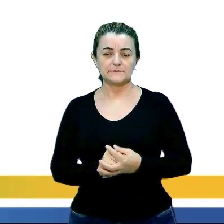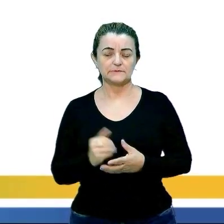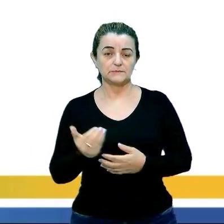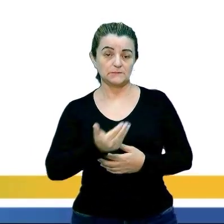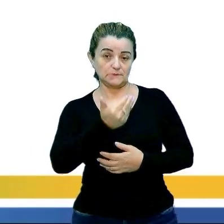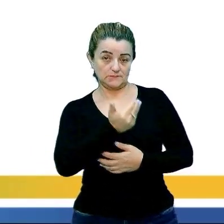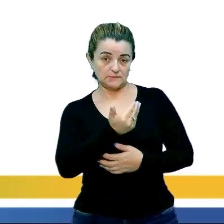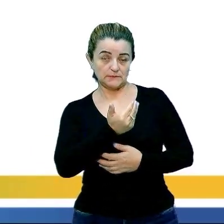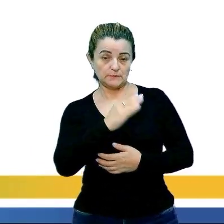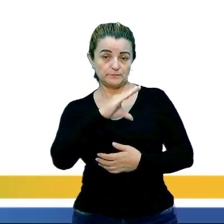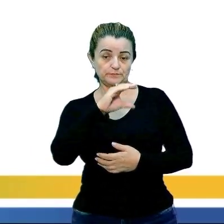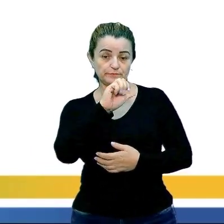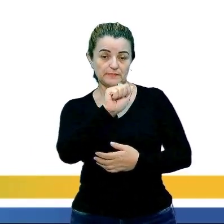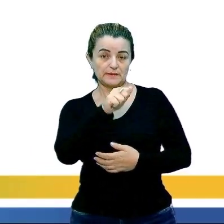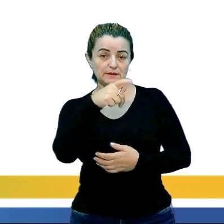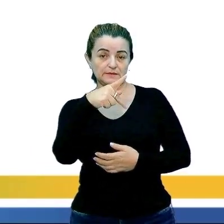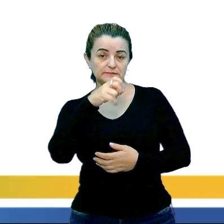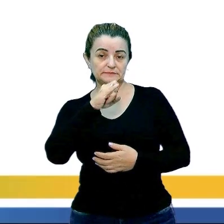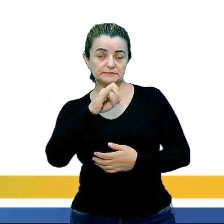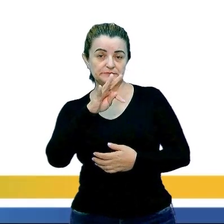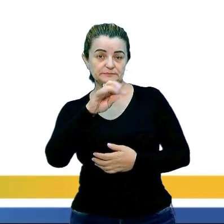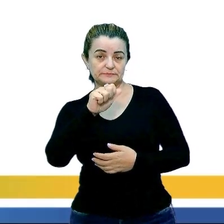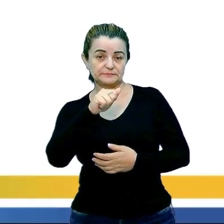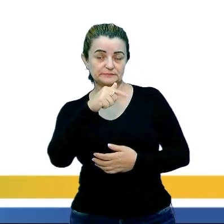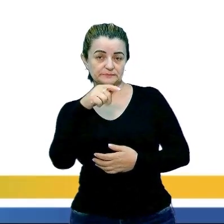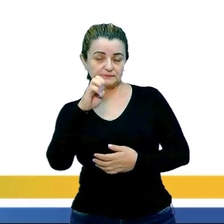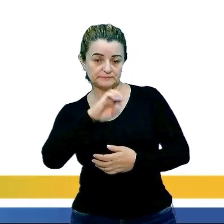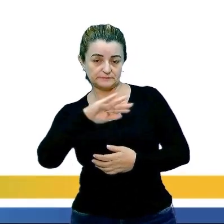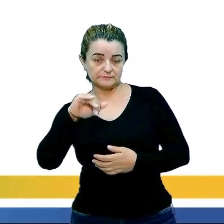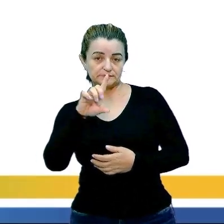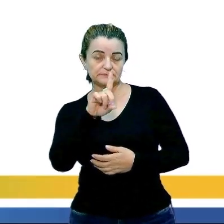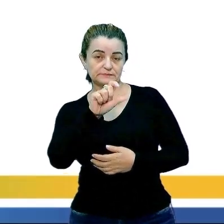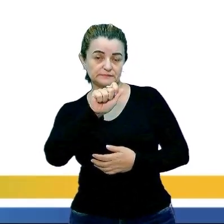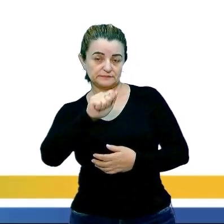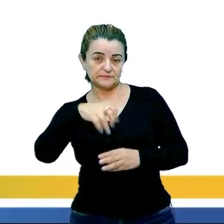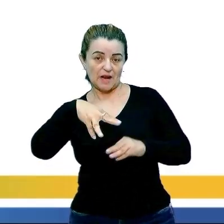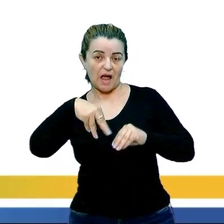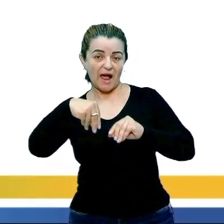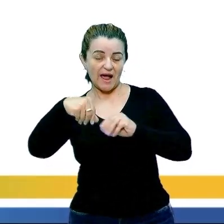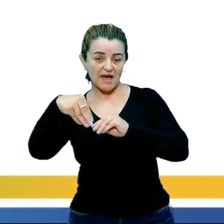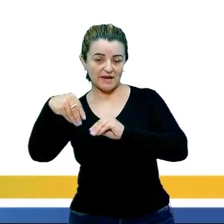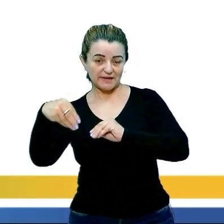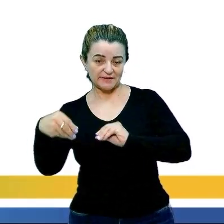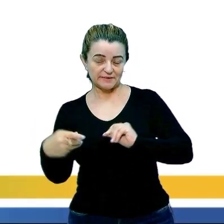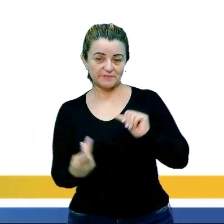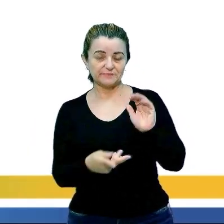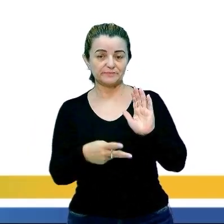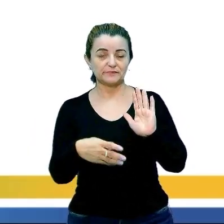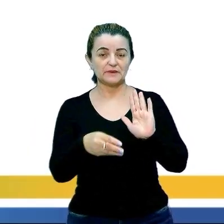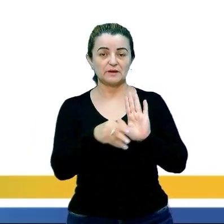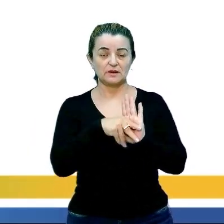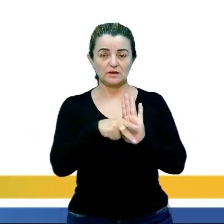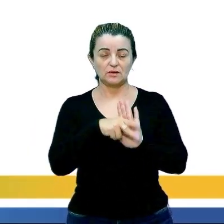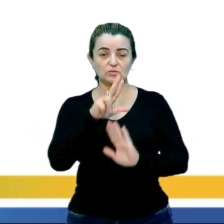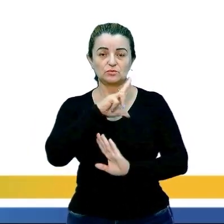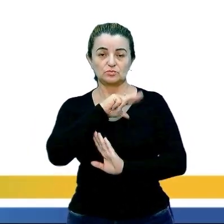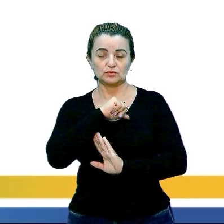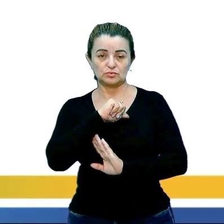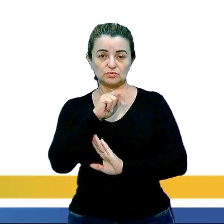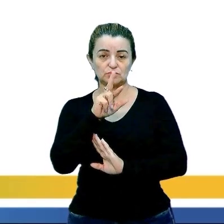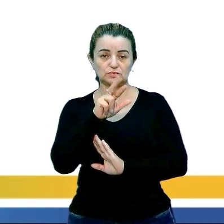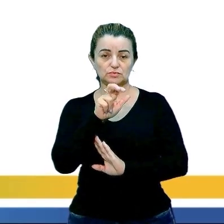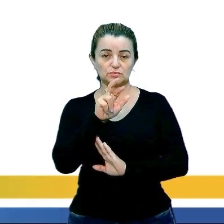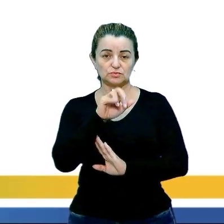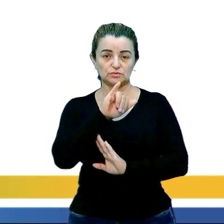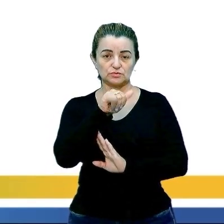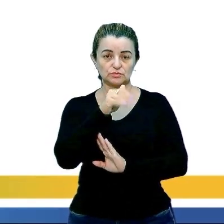A gente tem Capitães da Areia, do Jorge Amado. Esse aí, ele está mais para um romance urbano, porque ele